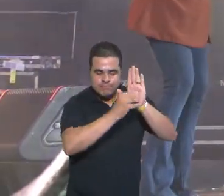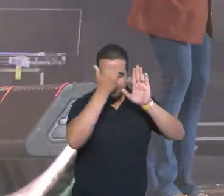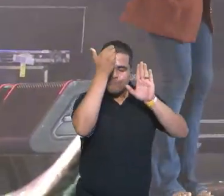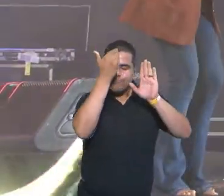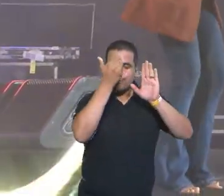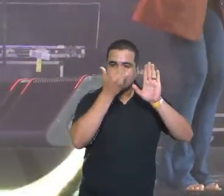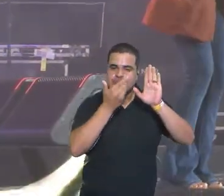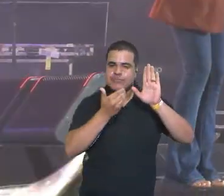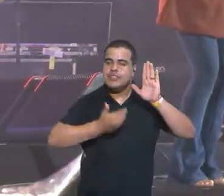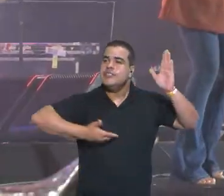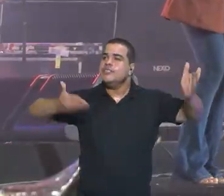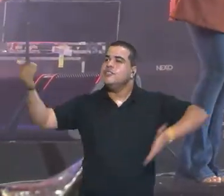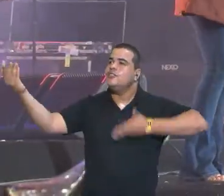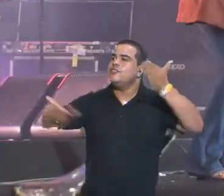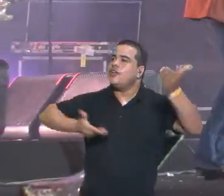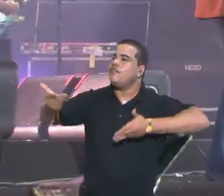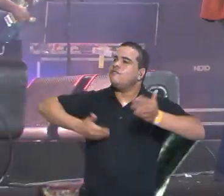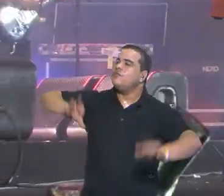desde